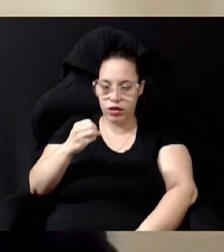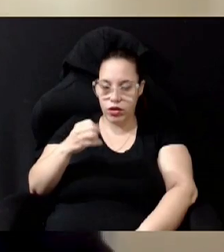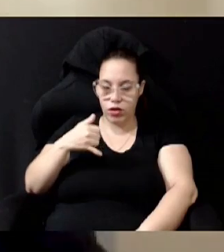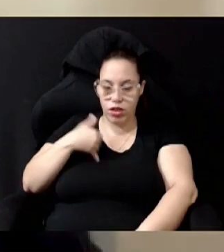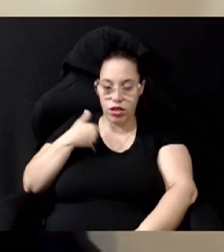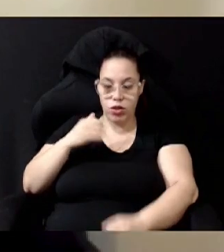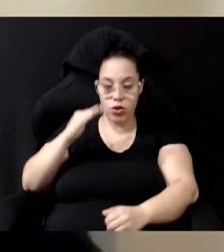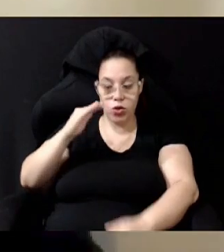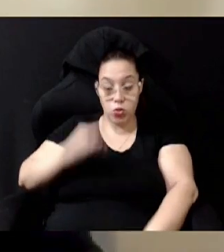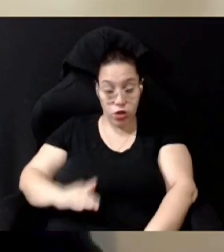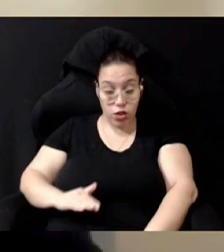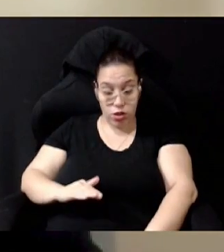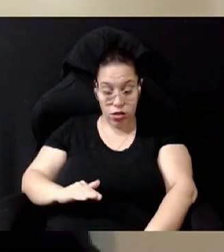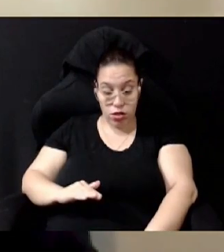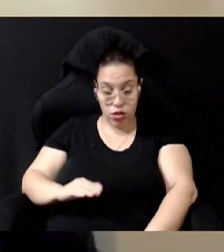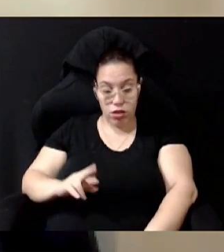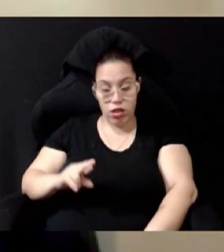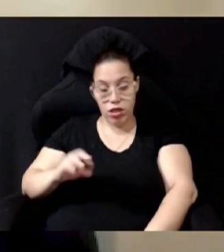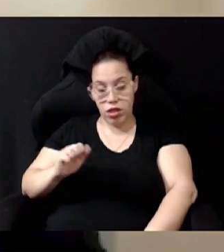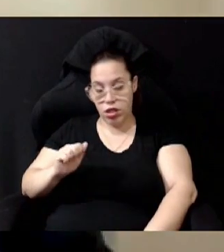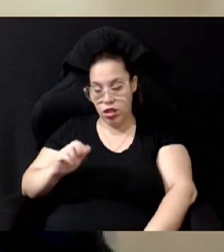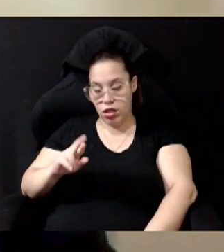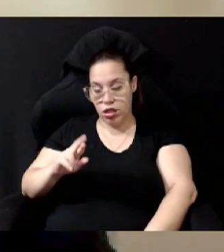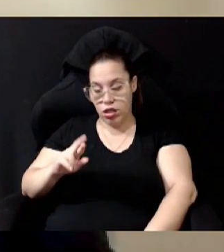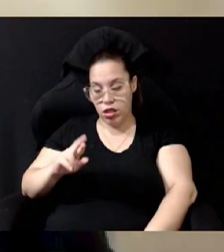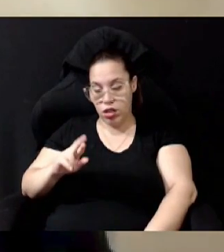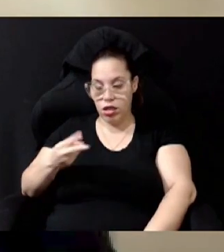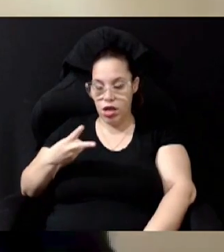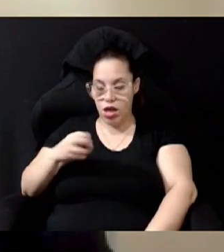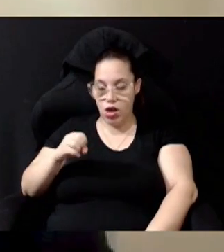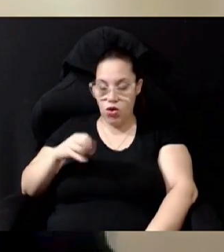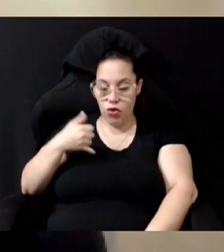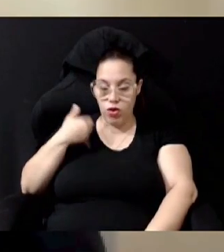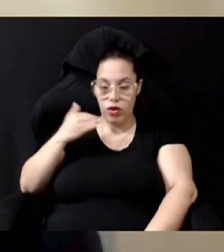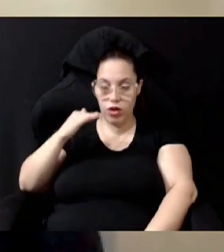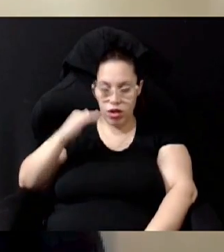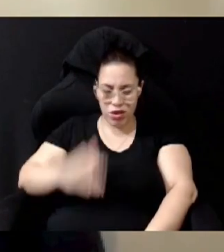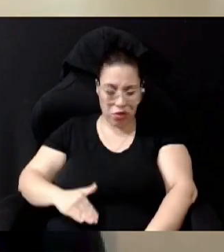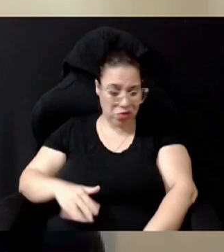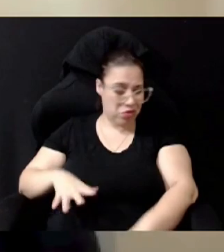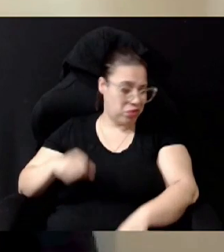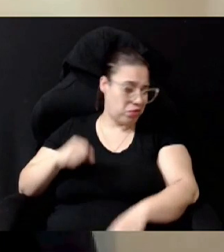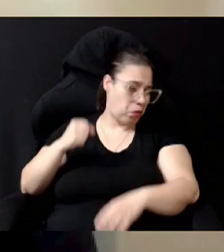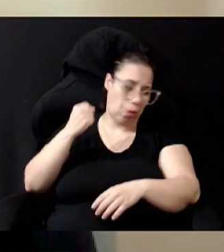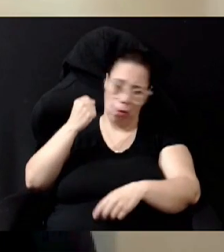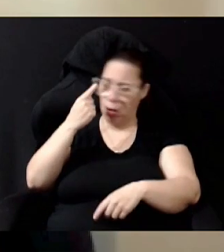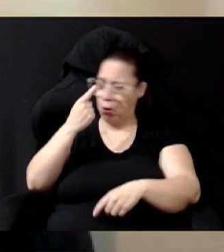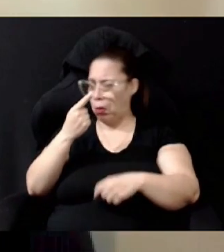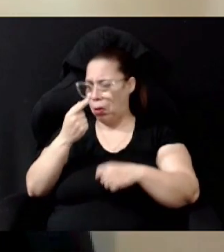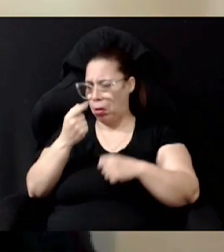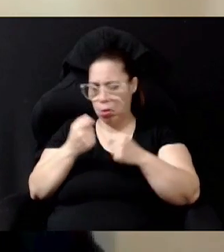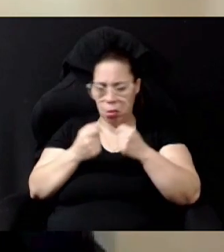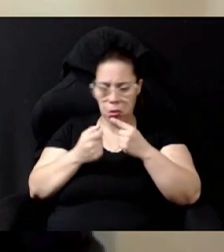Mais raramente ainda dos 20 anos de idade, menos, e rarissimamente até mesmo na primeira